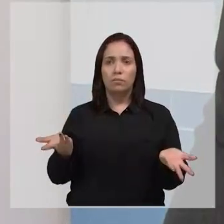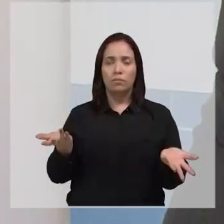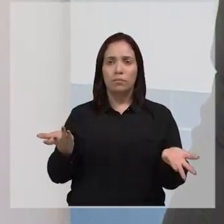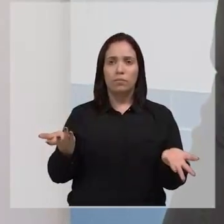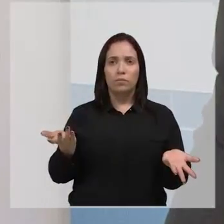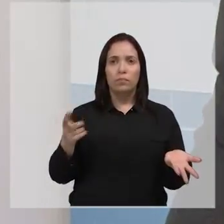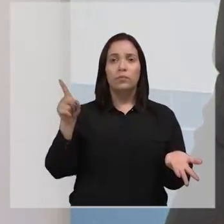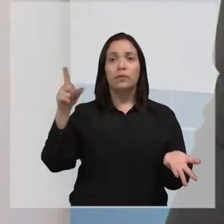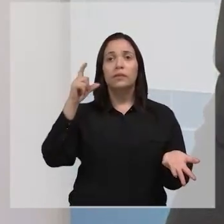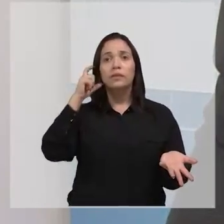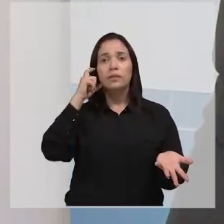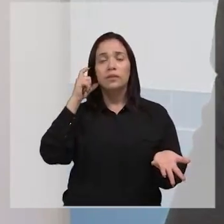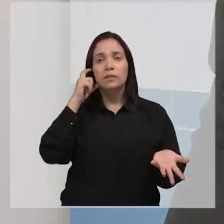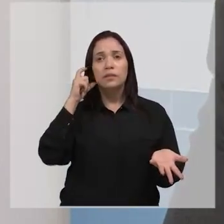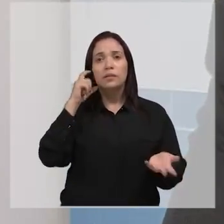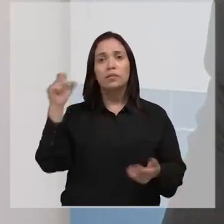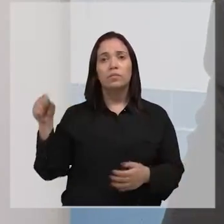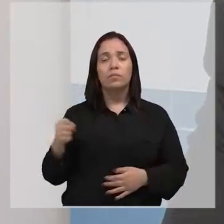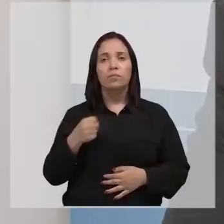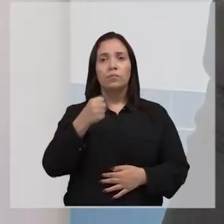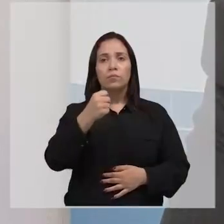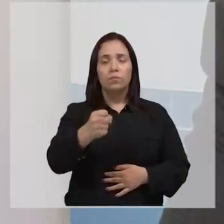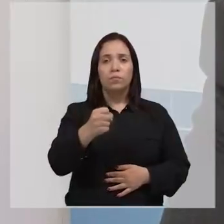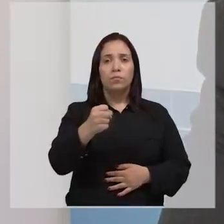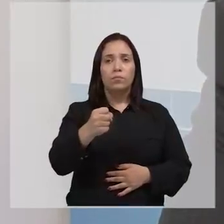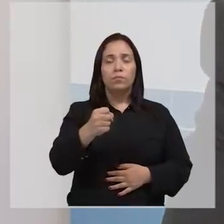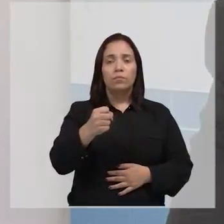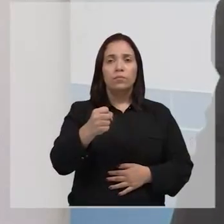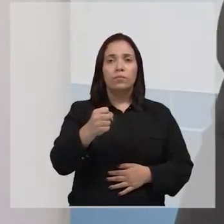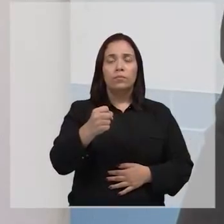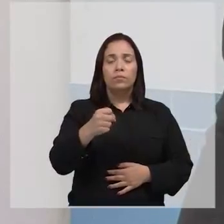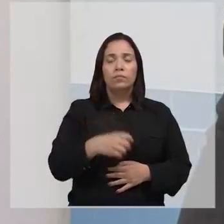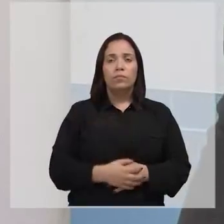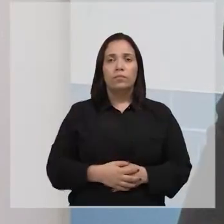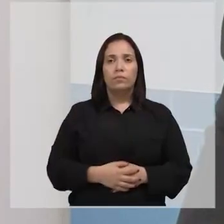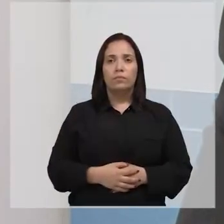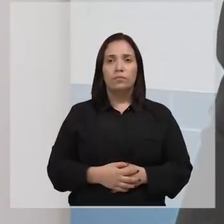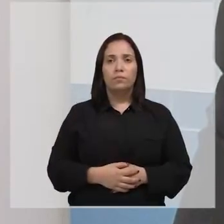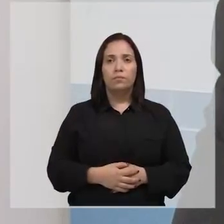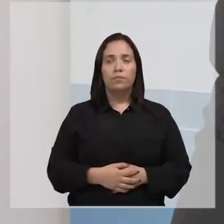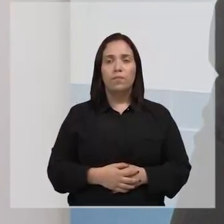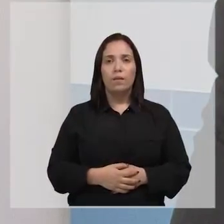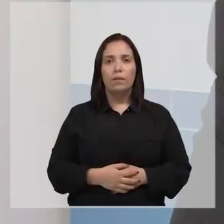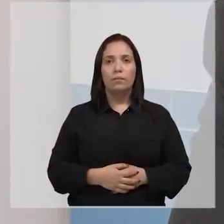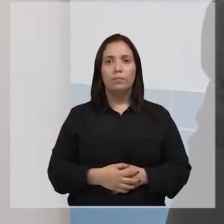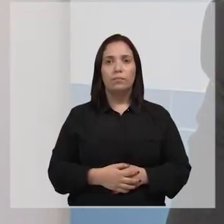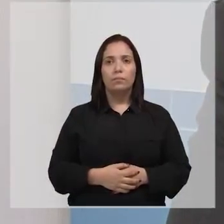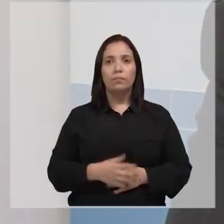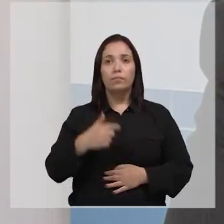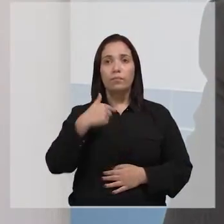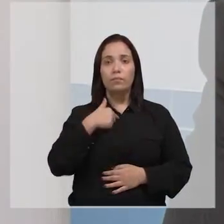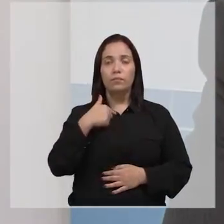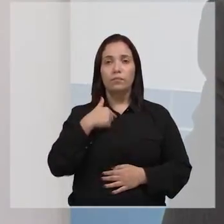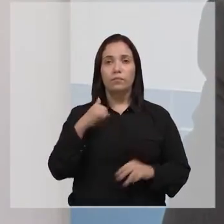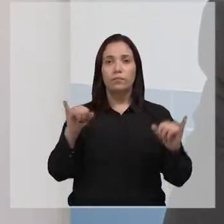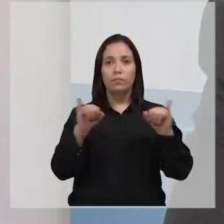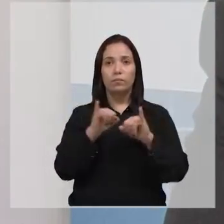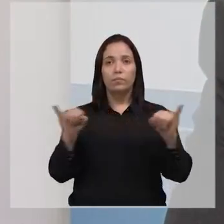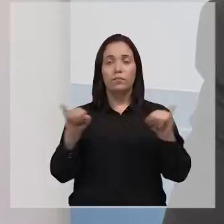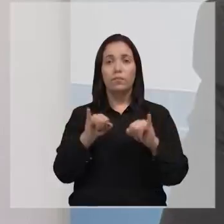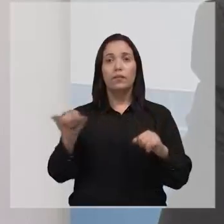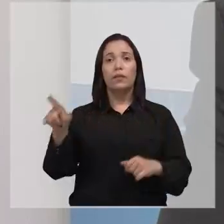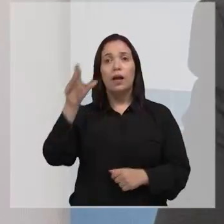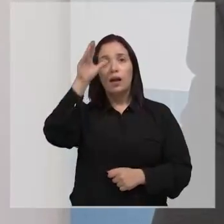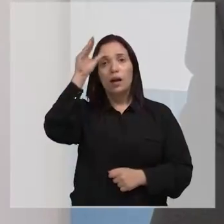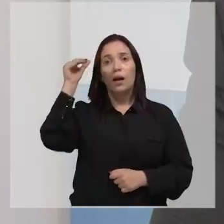Gomes lançou, só eu lancei ele aqui nessa cadeira do Luiz está. Nós estávamos aqui no É, programa.